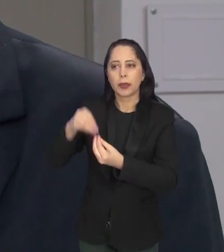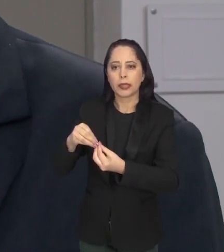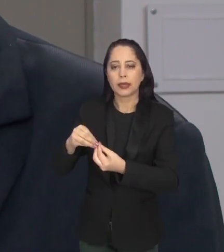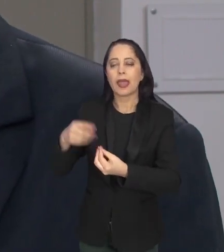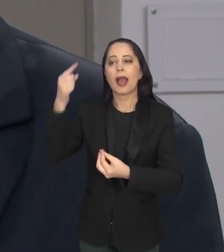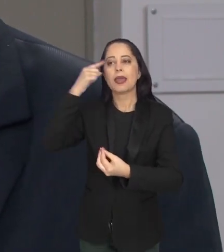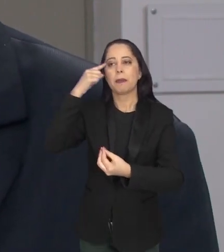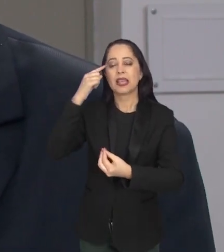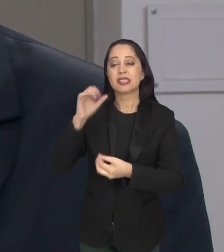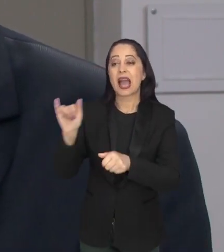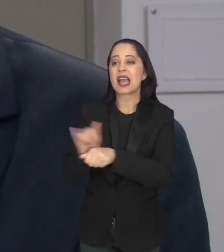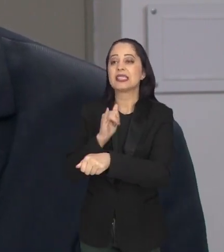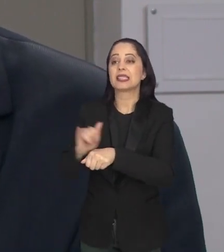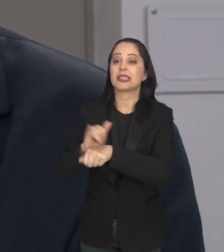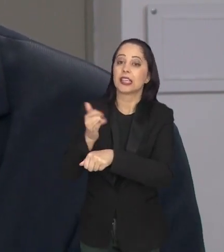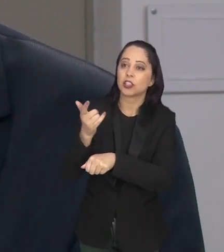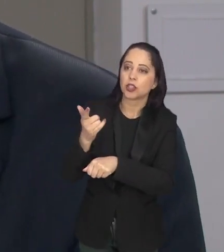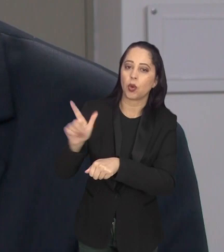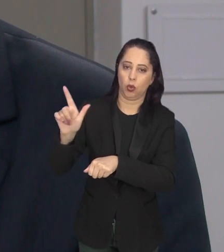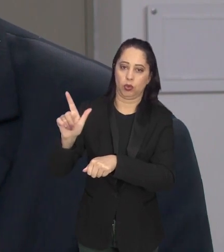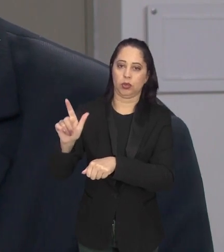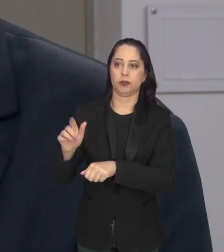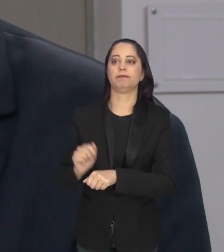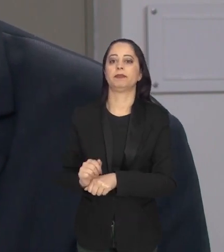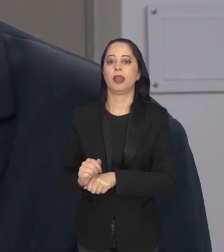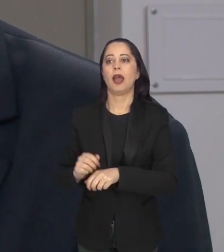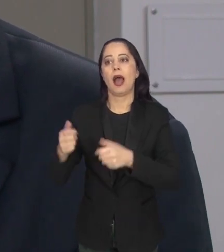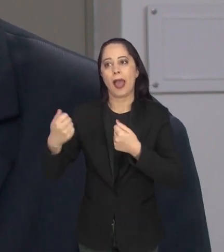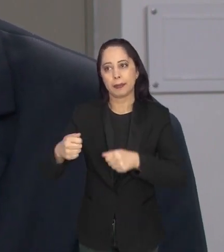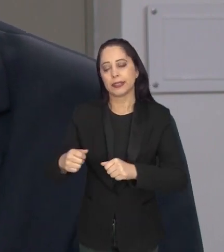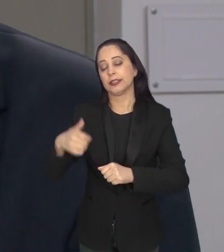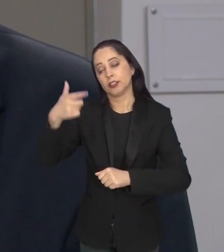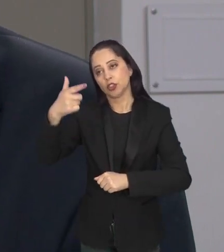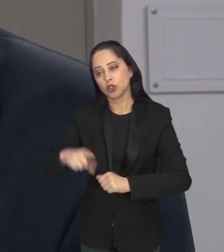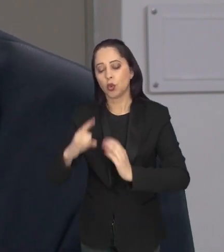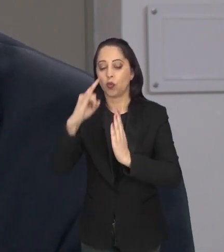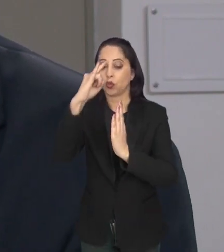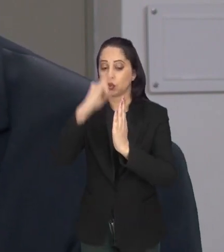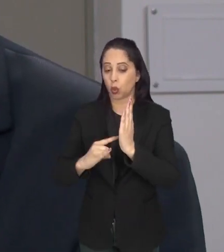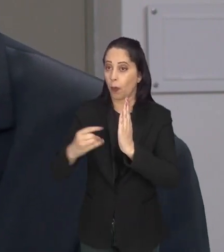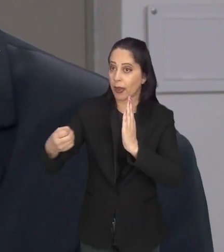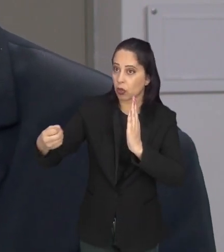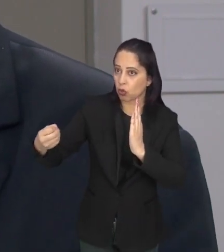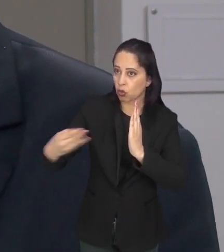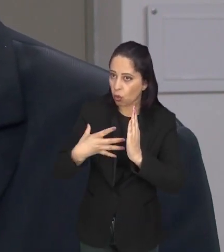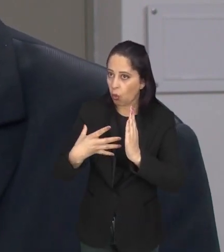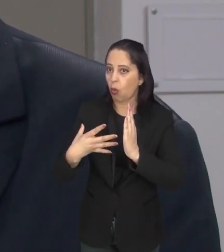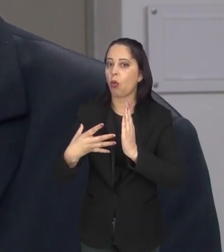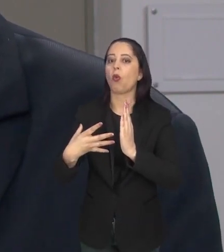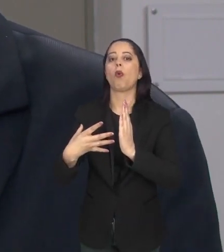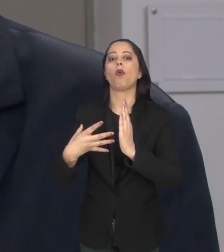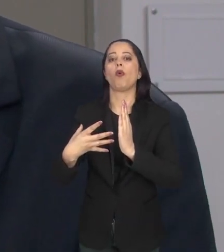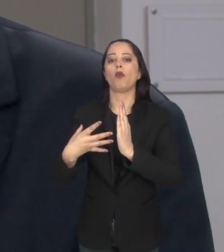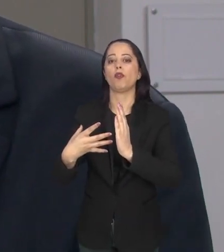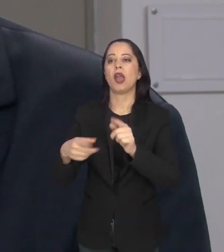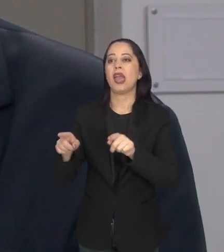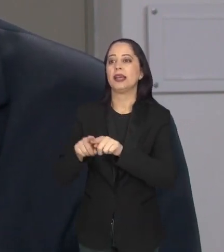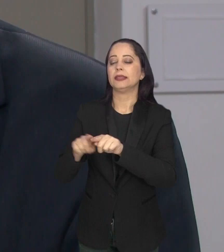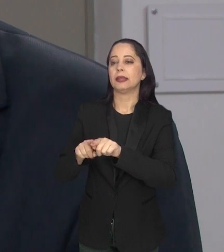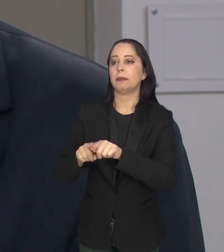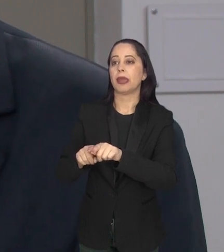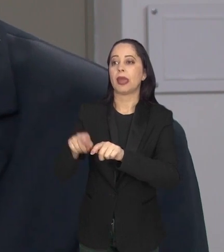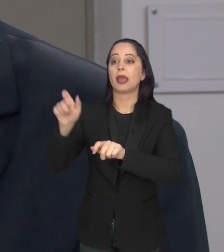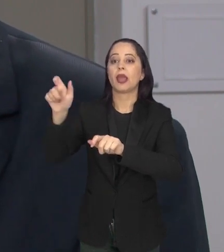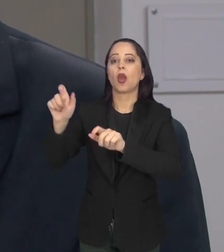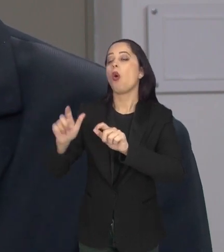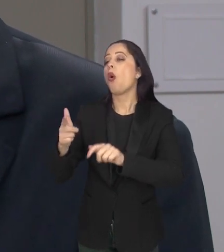necessário outras intervenções. Depois disso, como eu falei, novos documentos podem ser lançados, novos